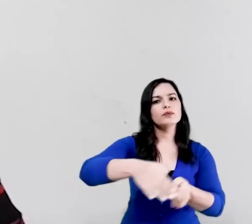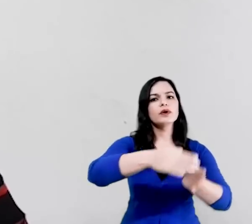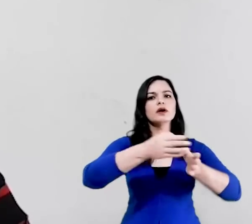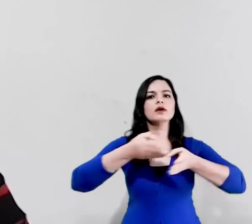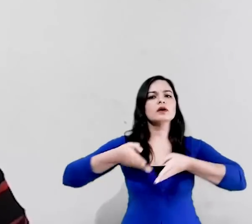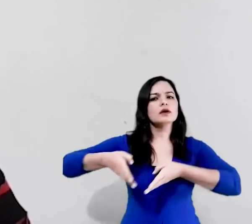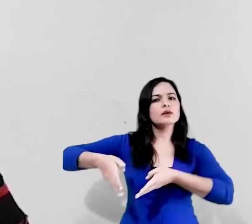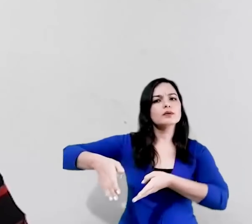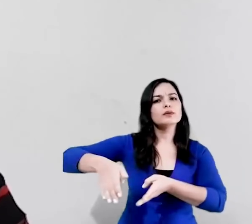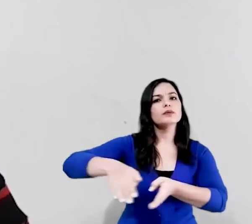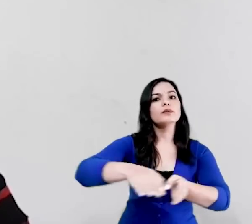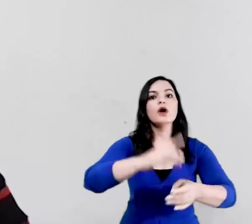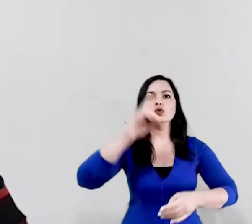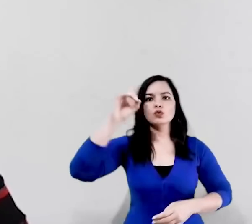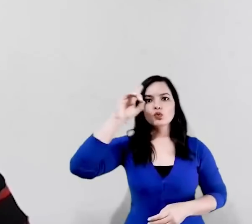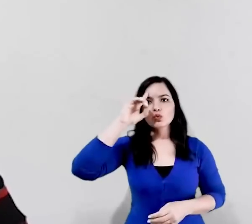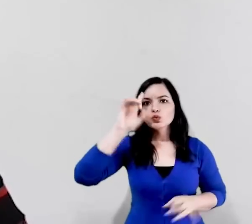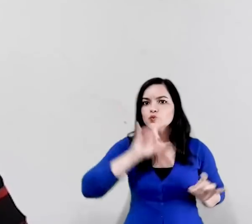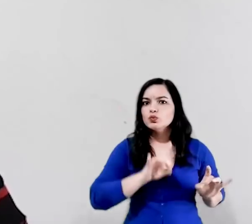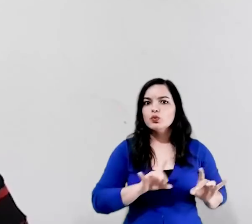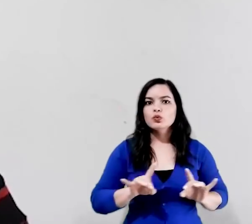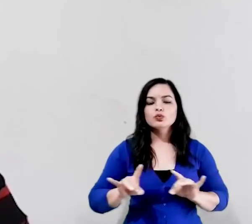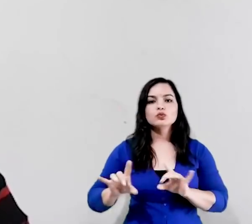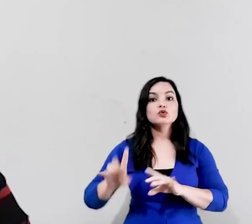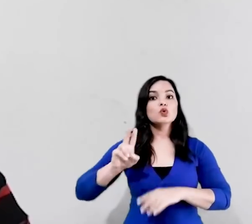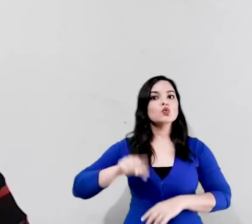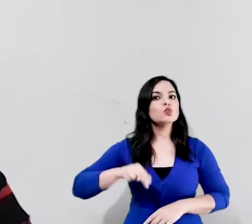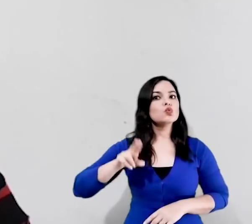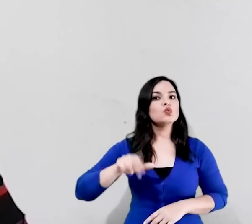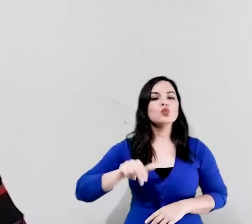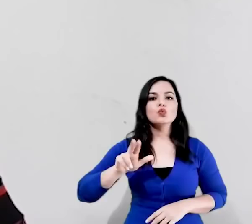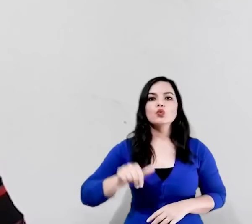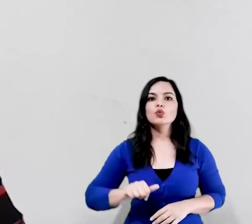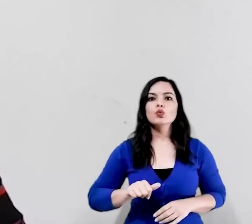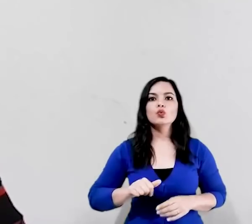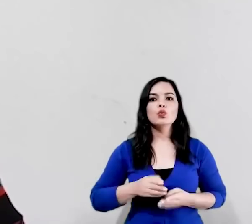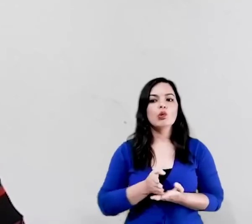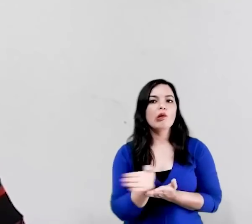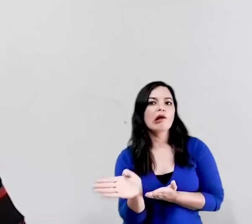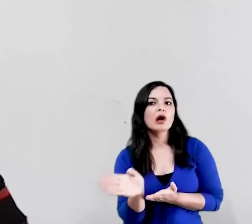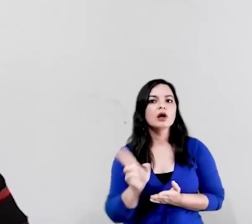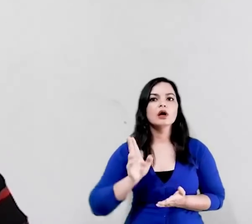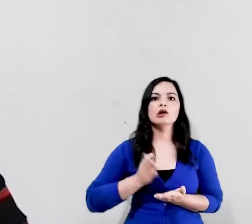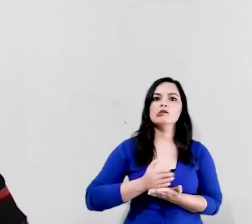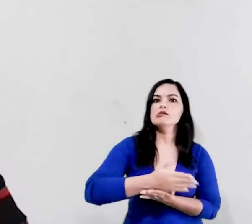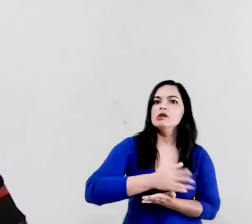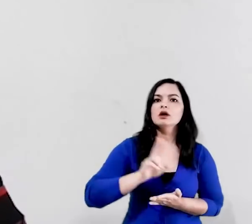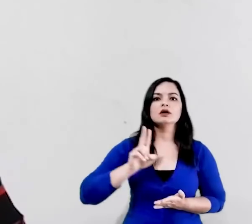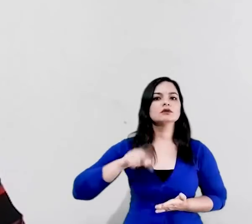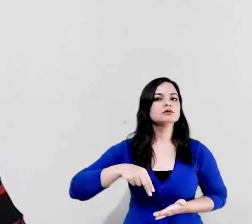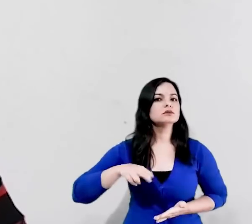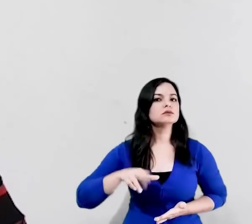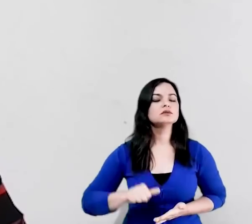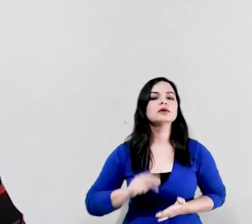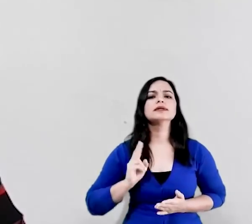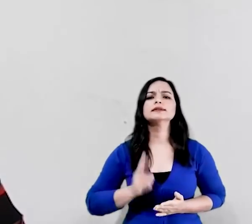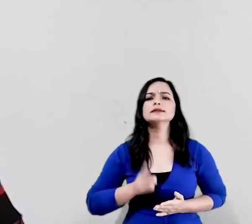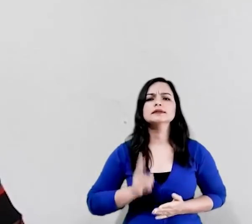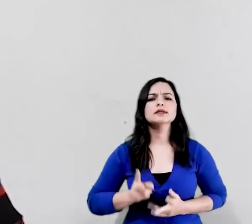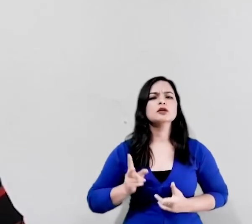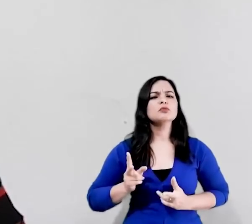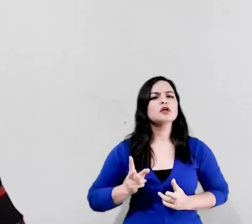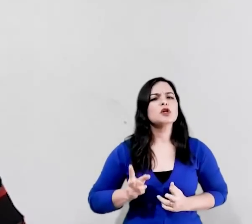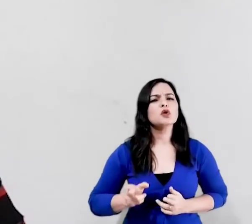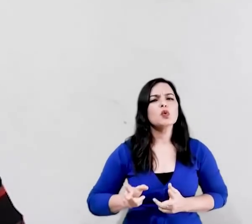dias, e eles não saem do seu caminho, e isso faz com que esse trajeto que eles possuem em torno